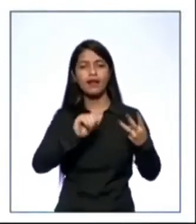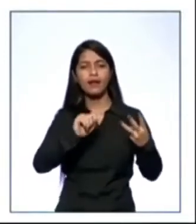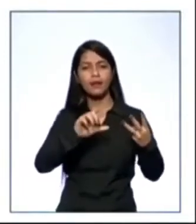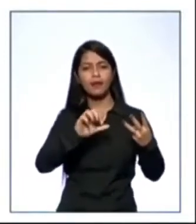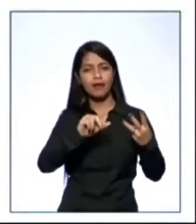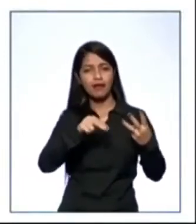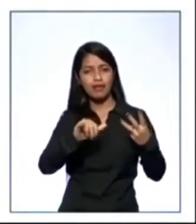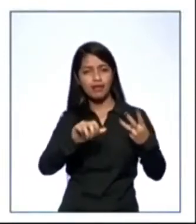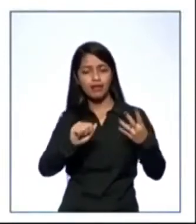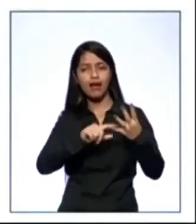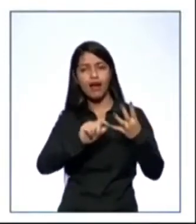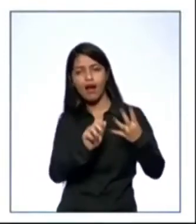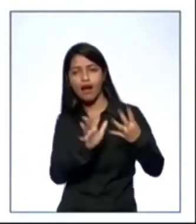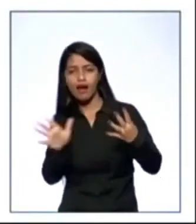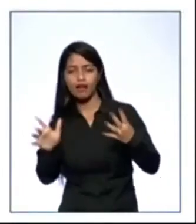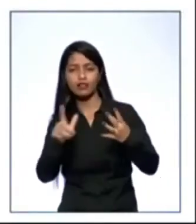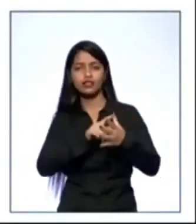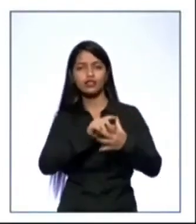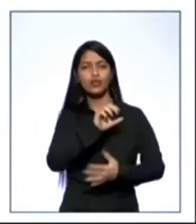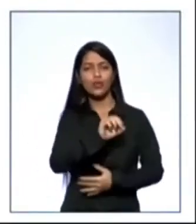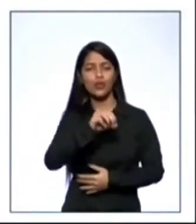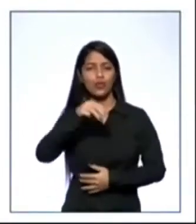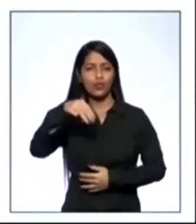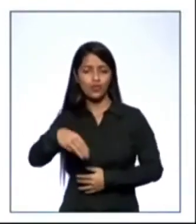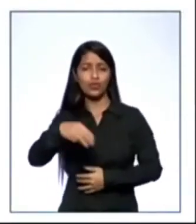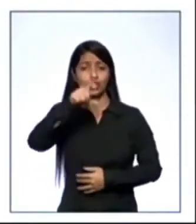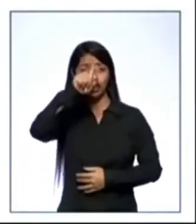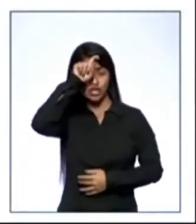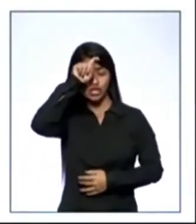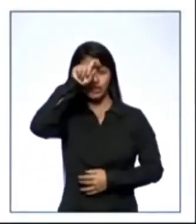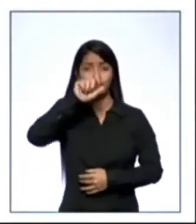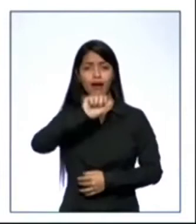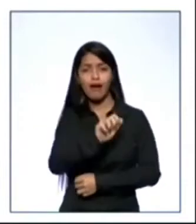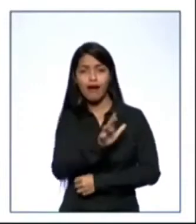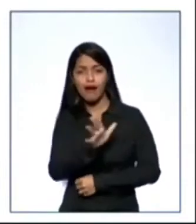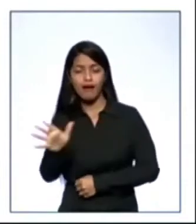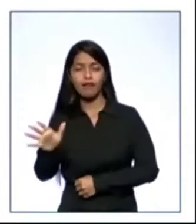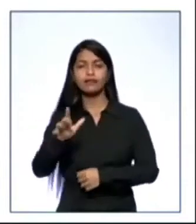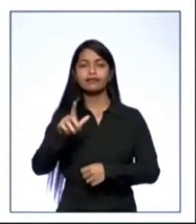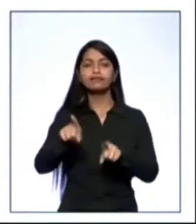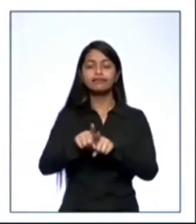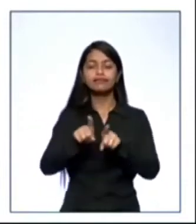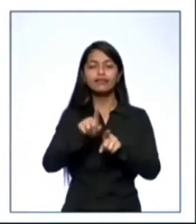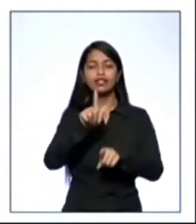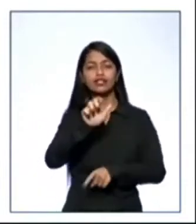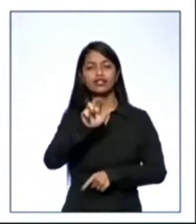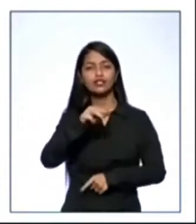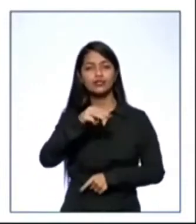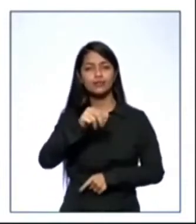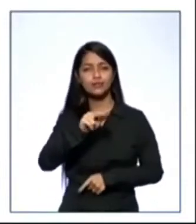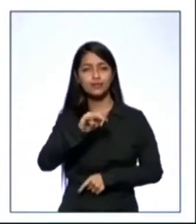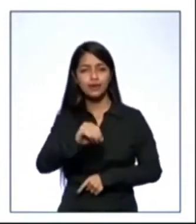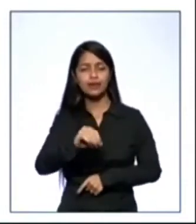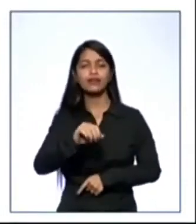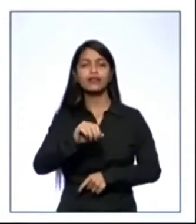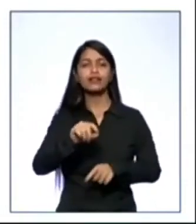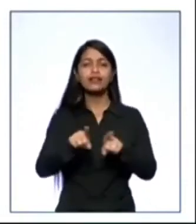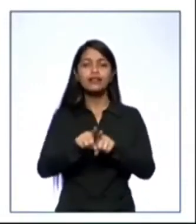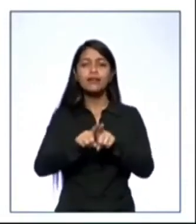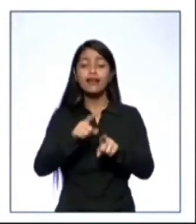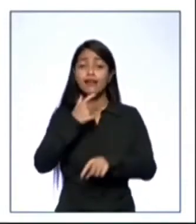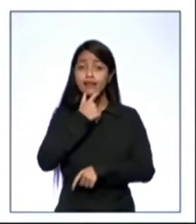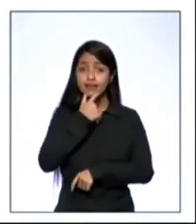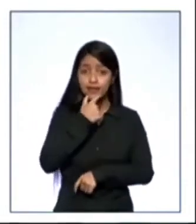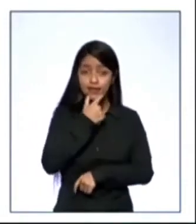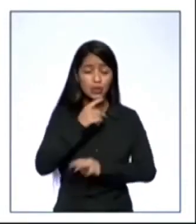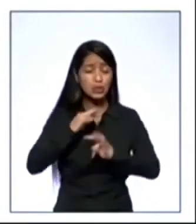Oriente Médio, Egito, Norte da África, região da Gália, região da Germânia, a Ilha da Britânia, que é a Ilha da Inglaterra. Ó, uma dica que eu te